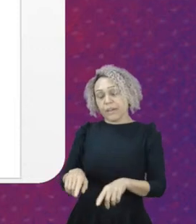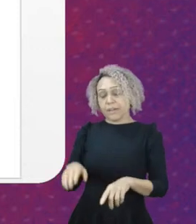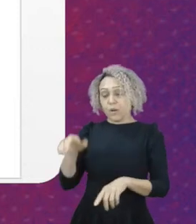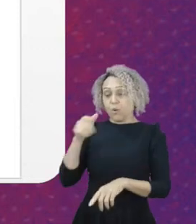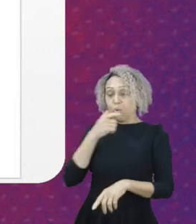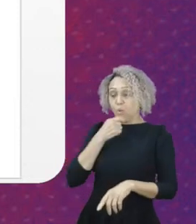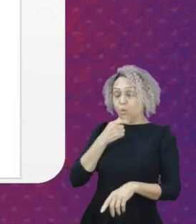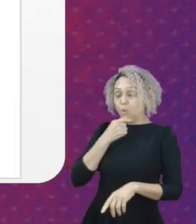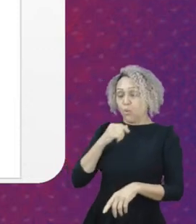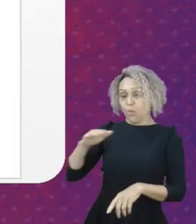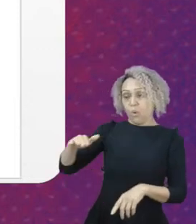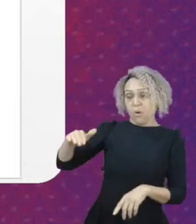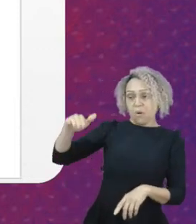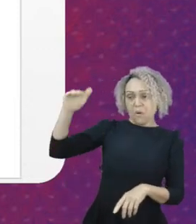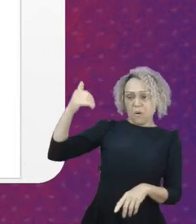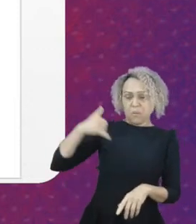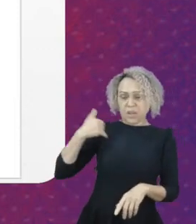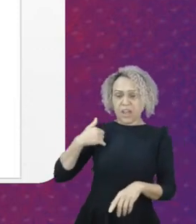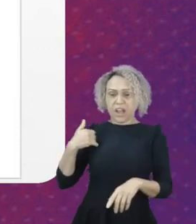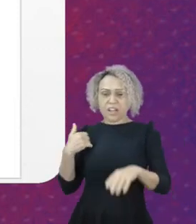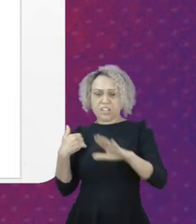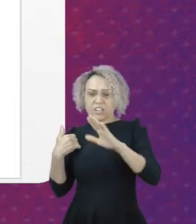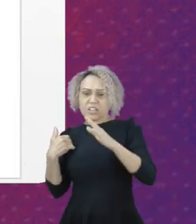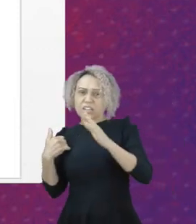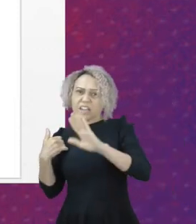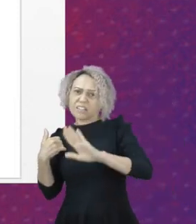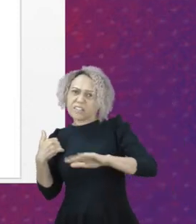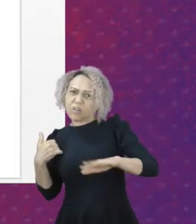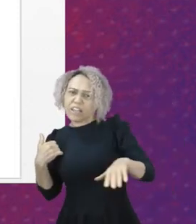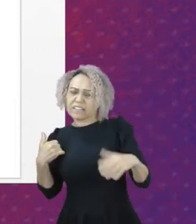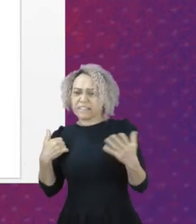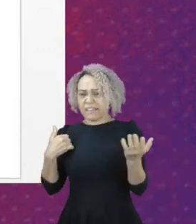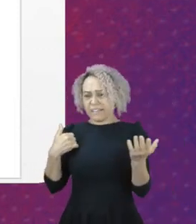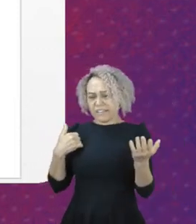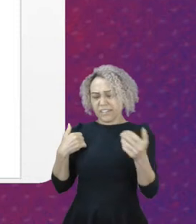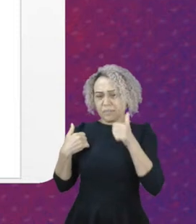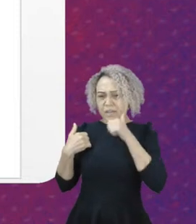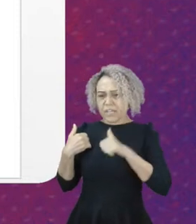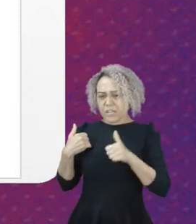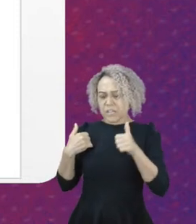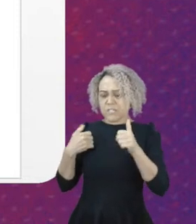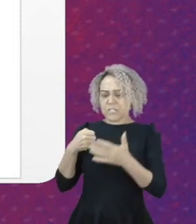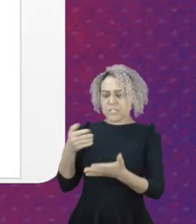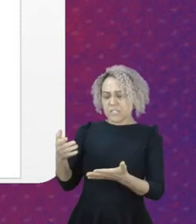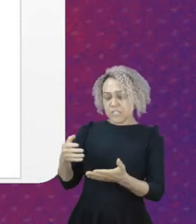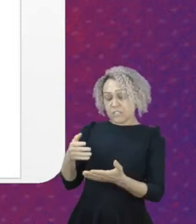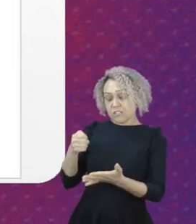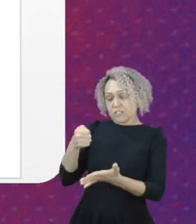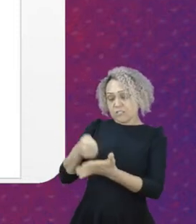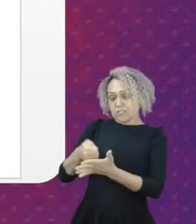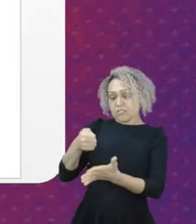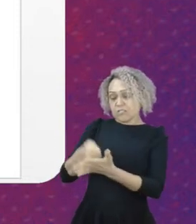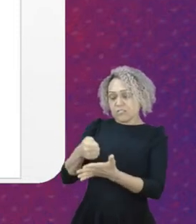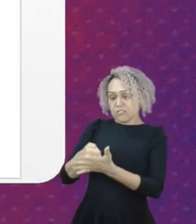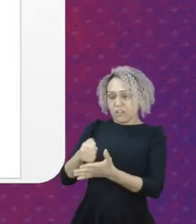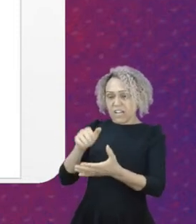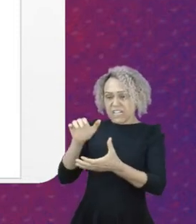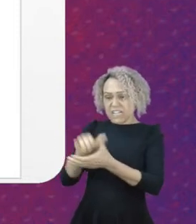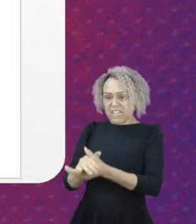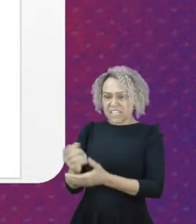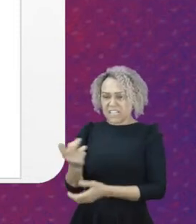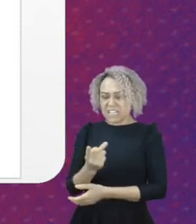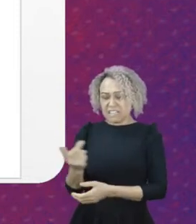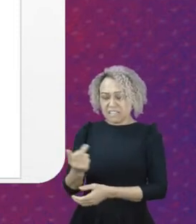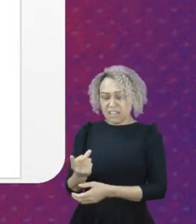realizar um contrato com a criança ou com o adolescente, mas que culturalmente é algo que acontece.